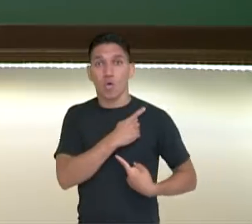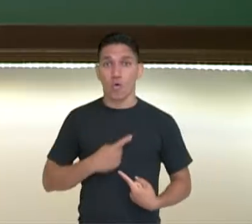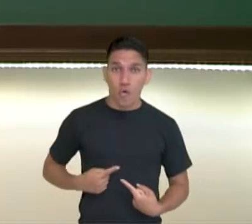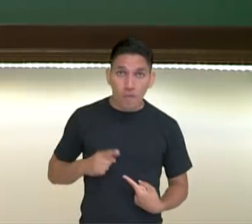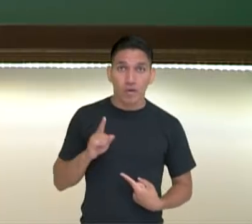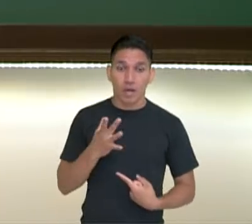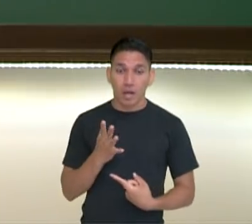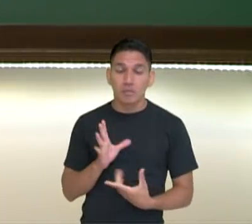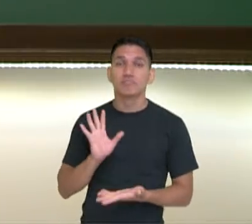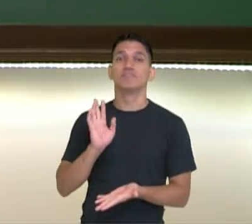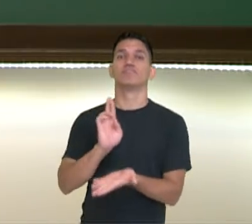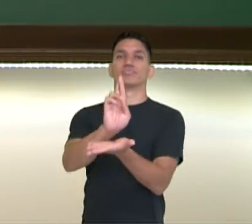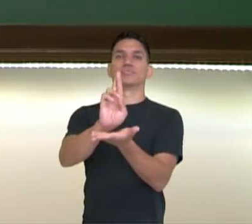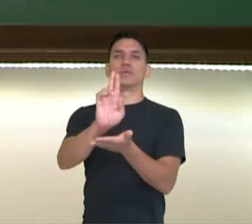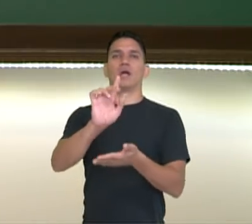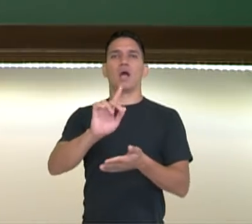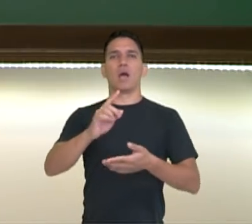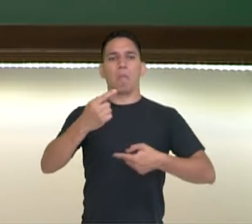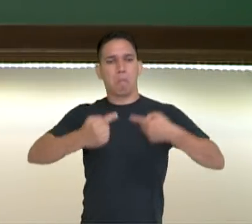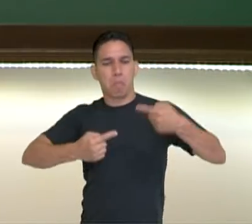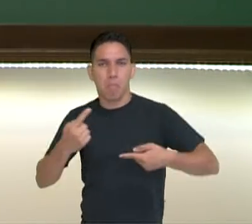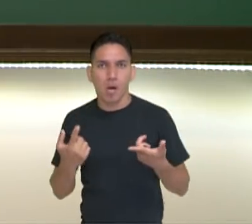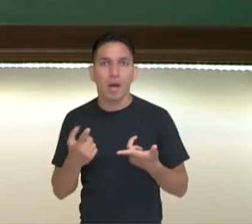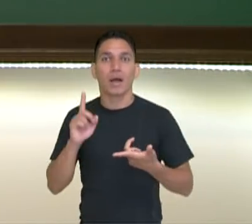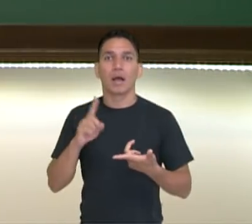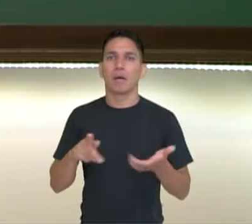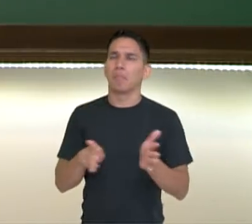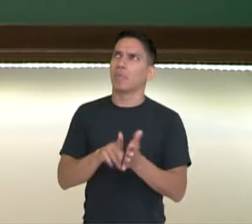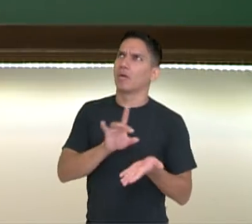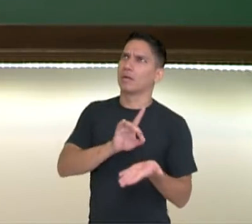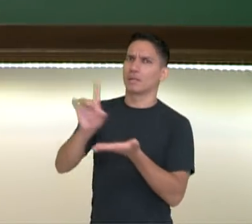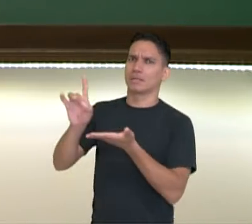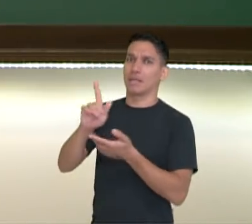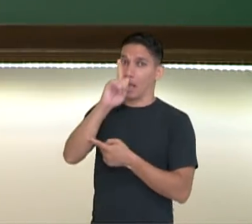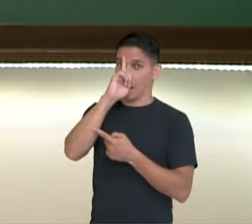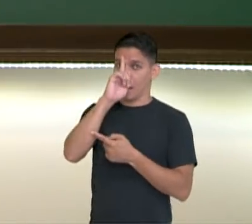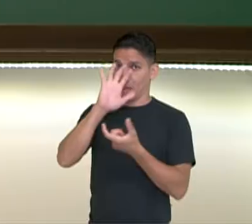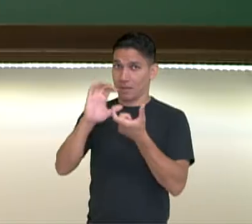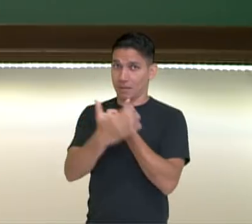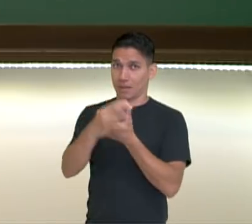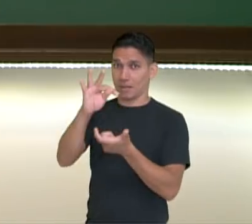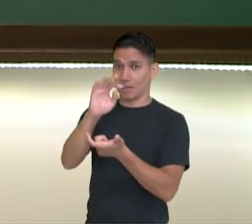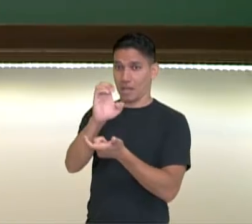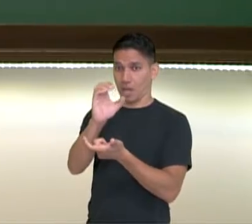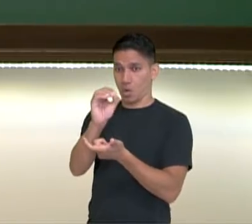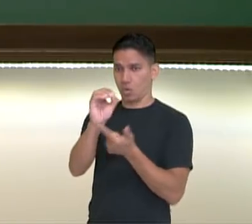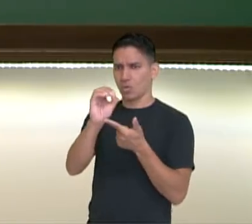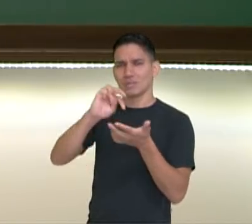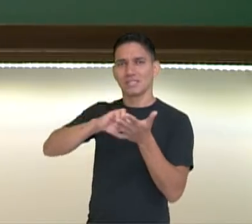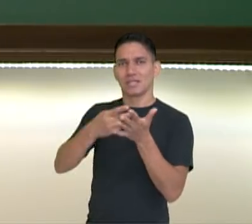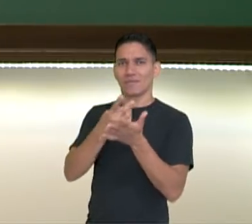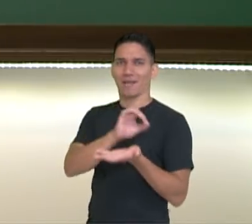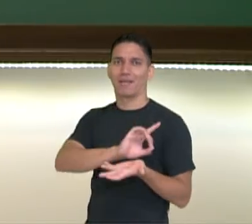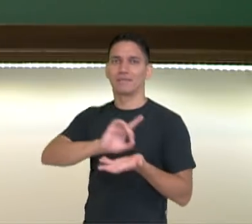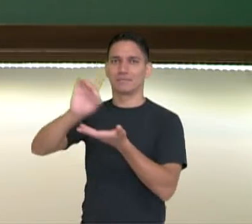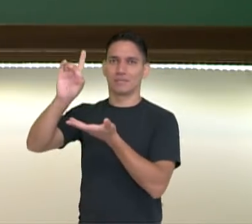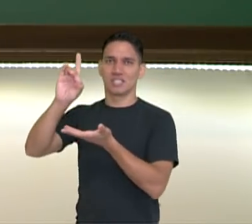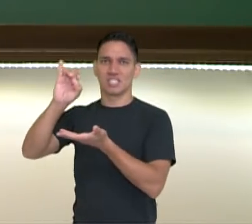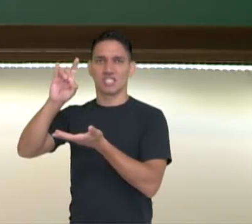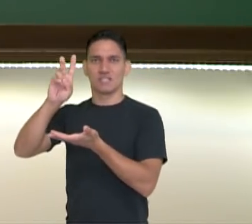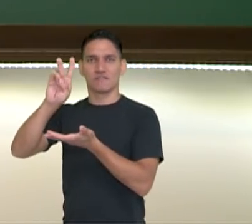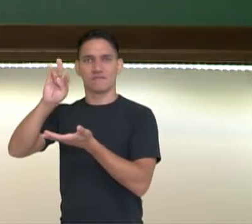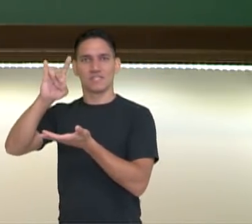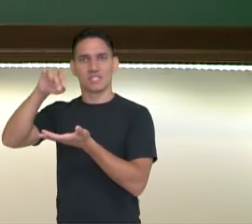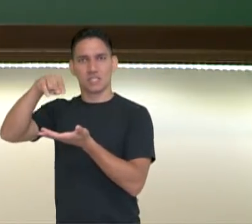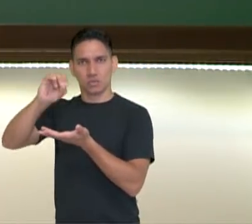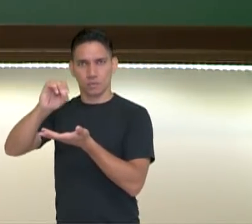um poder de maneira divinizada. No grego, theo quer dizer divino, E cracia vem da palavra kratos, que